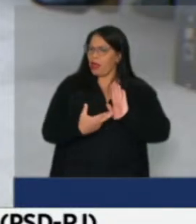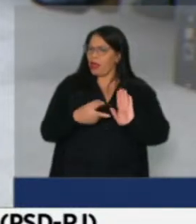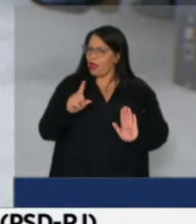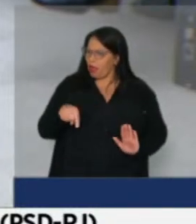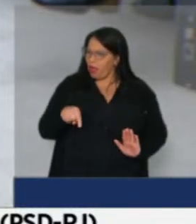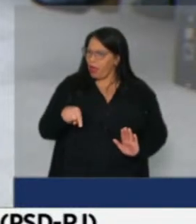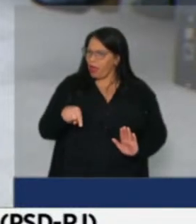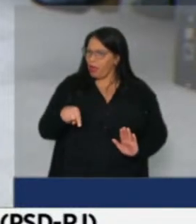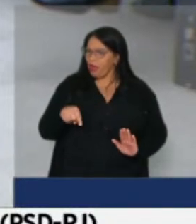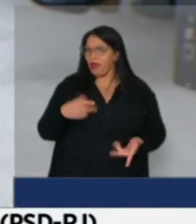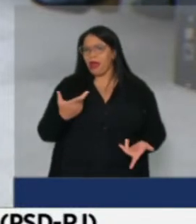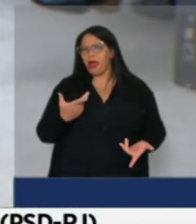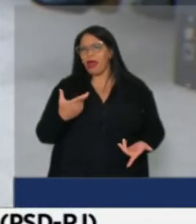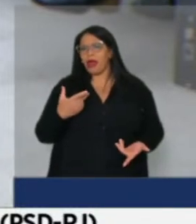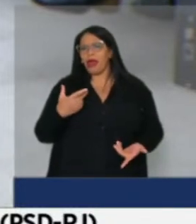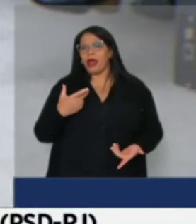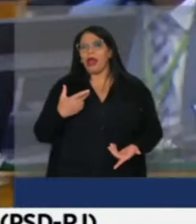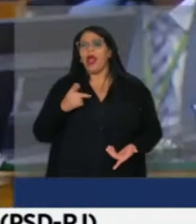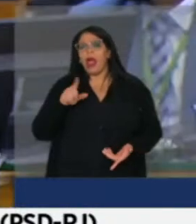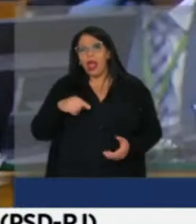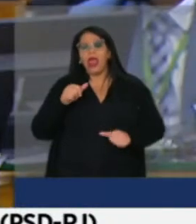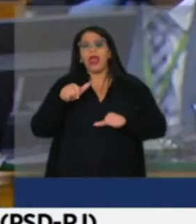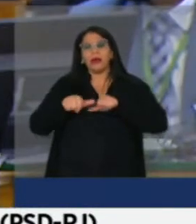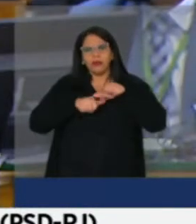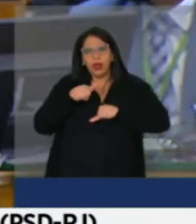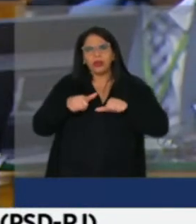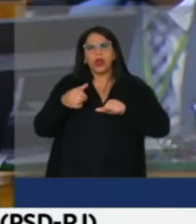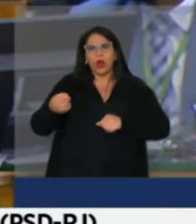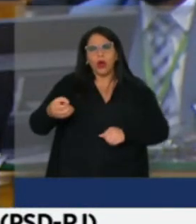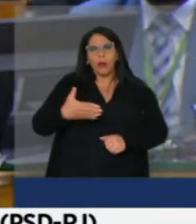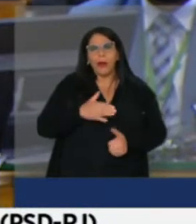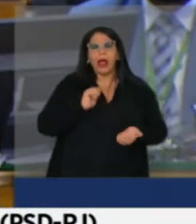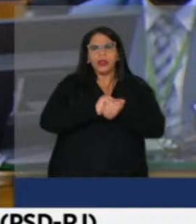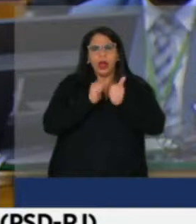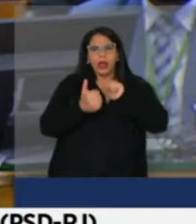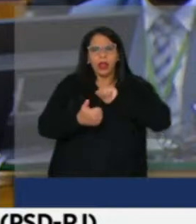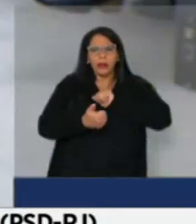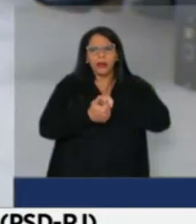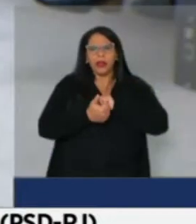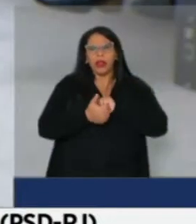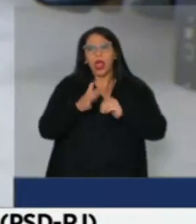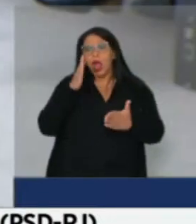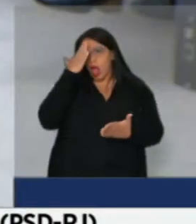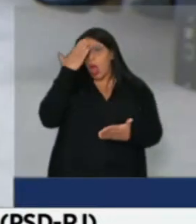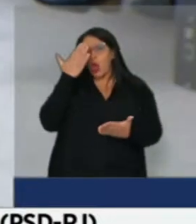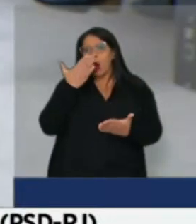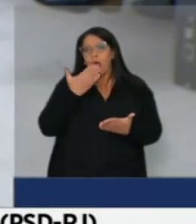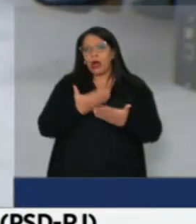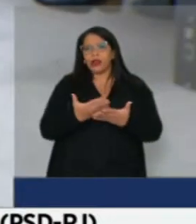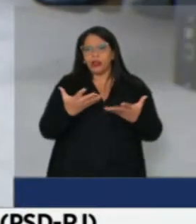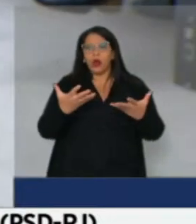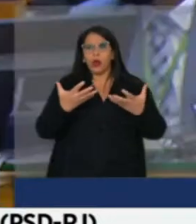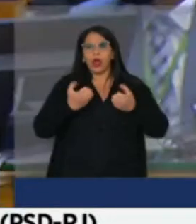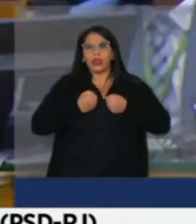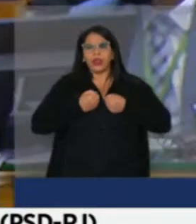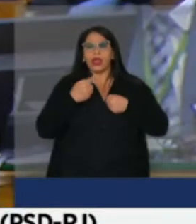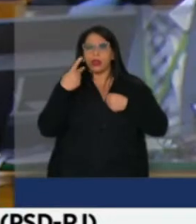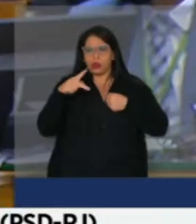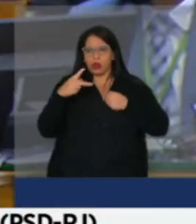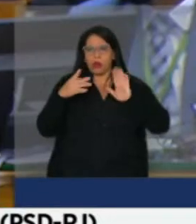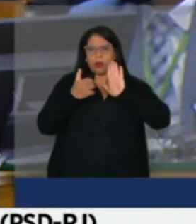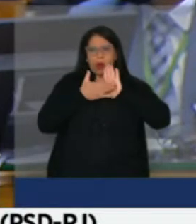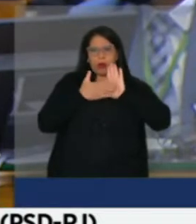que ocorrem até o momento no Conselho. É uma inovação, mas plenamente ajustável. Eu quero crer que será... Mas eu acolho a questão de ordem, Vossa Excelência, para